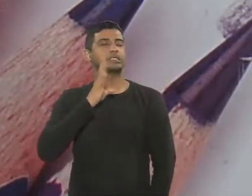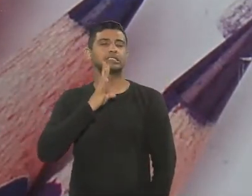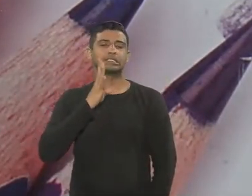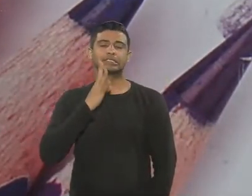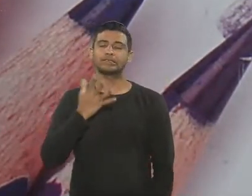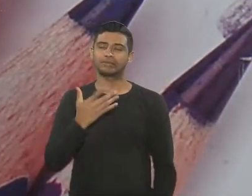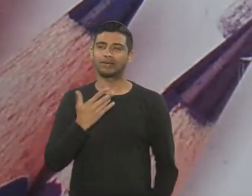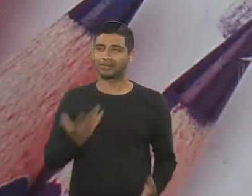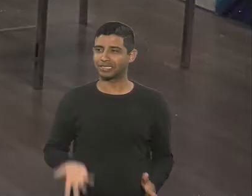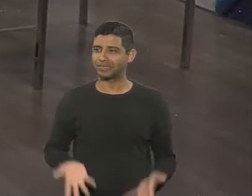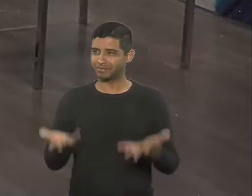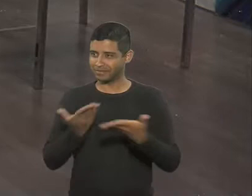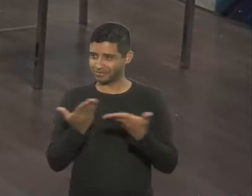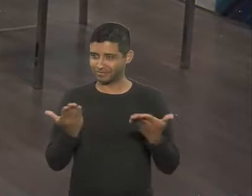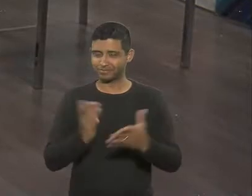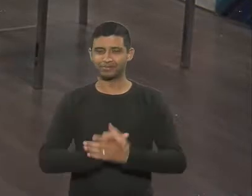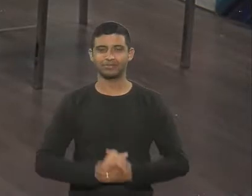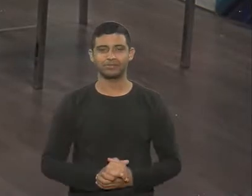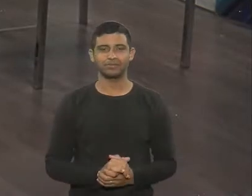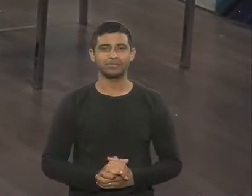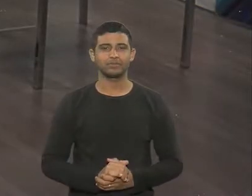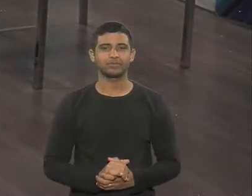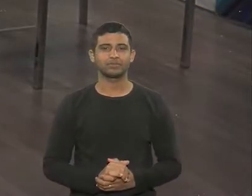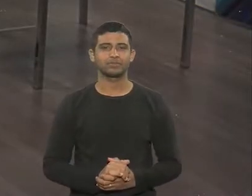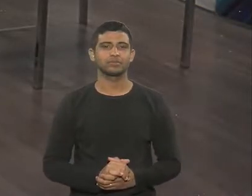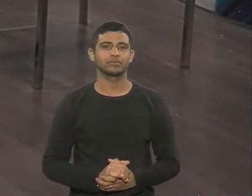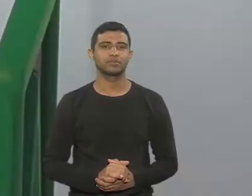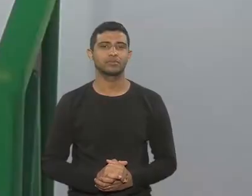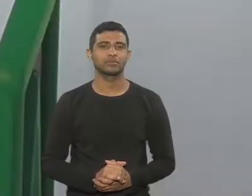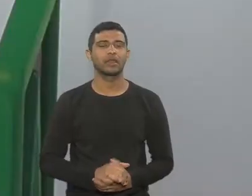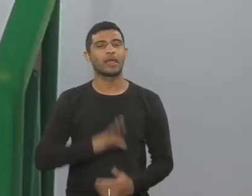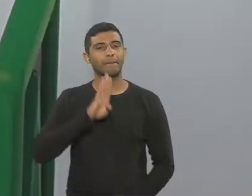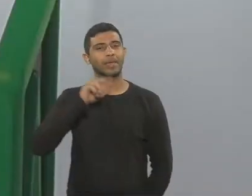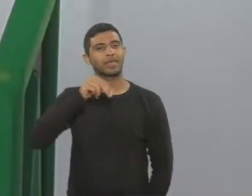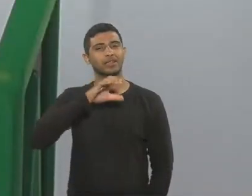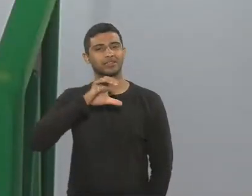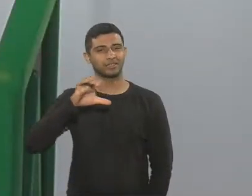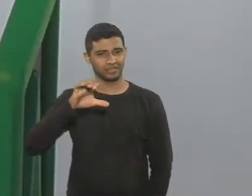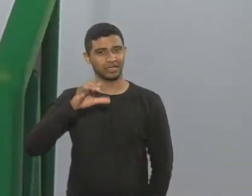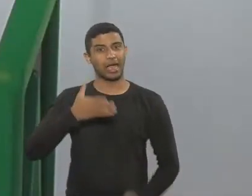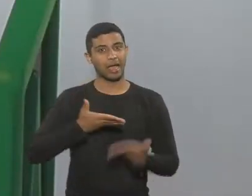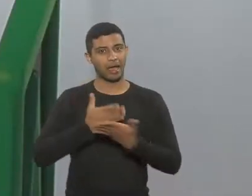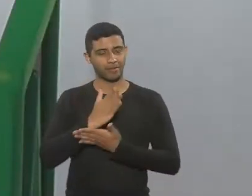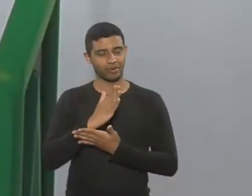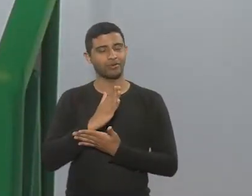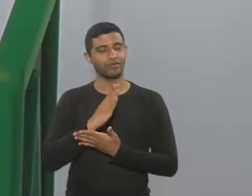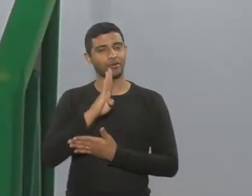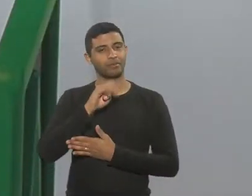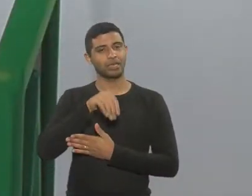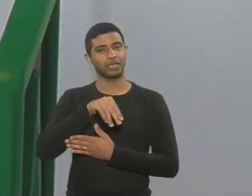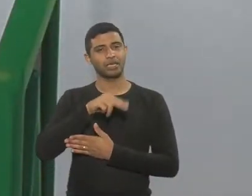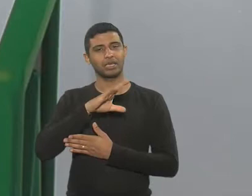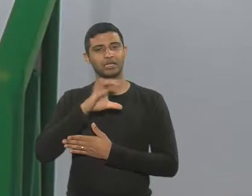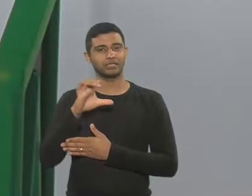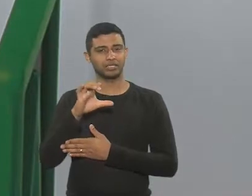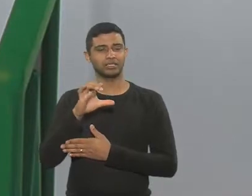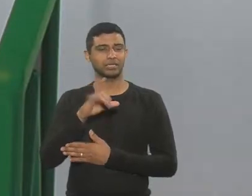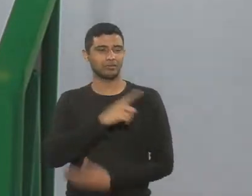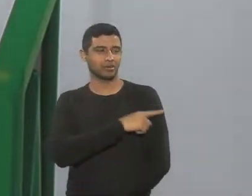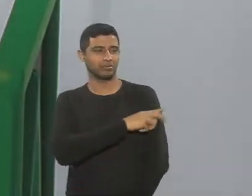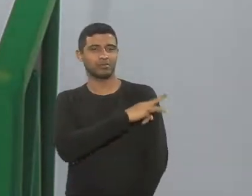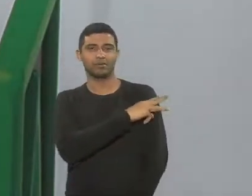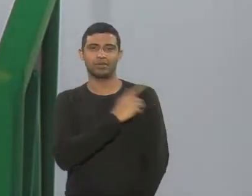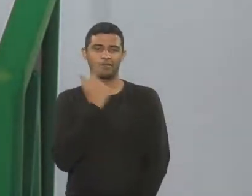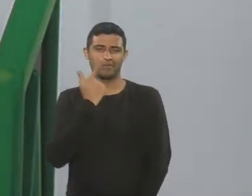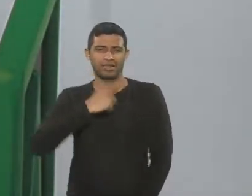acho que... Para animar vocês, assim, acho que a BNCC acabou de ser aprovada, a BNCC do ensino fundamental. Eu